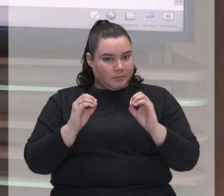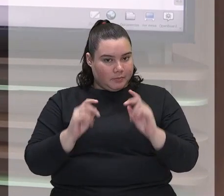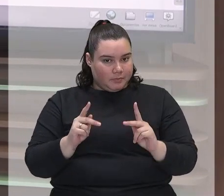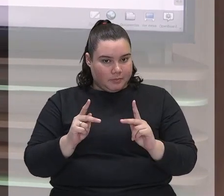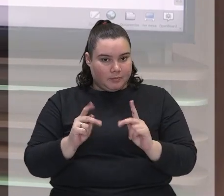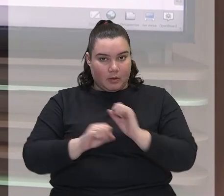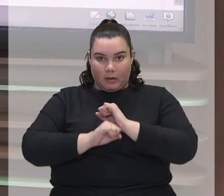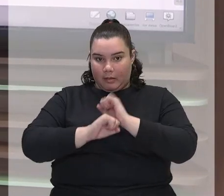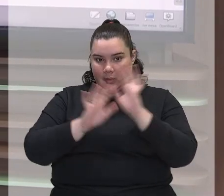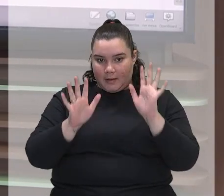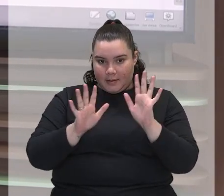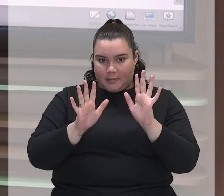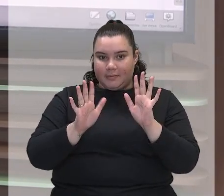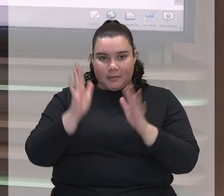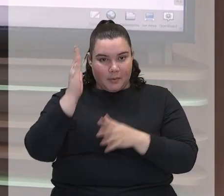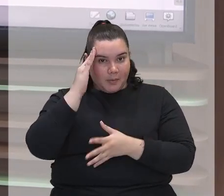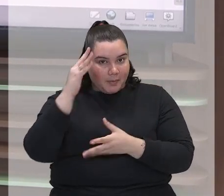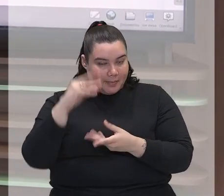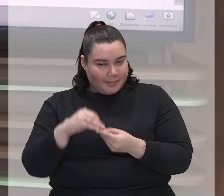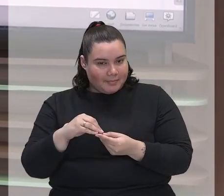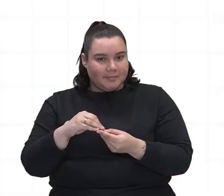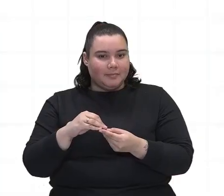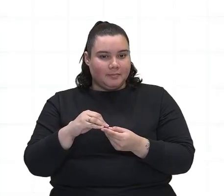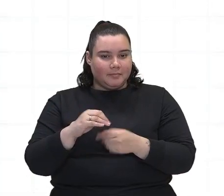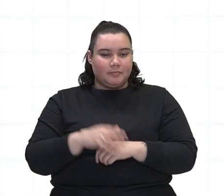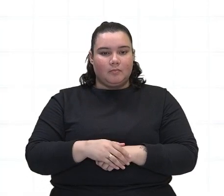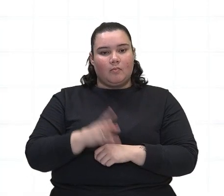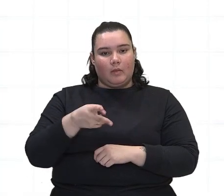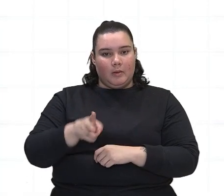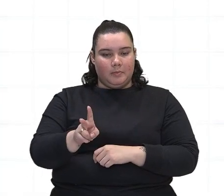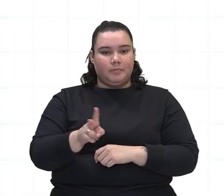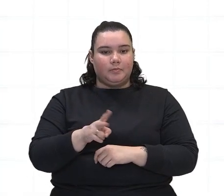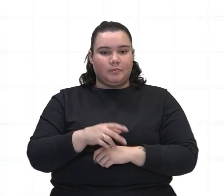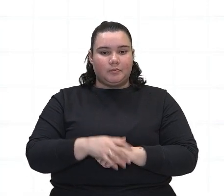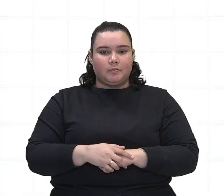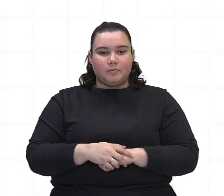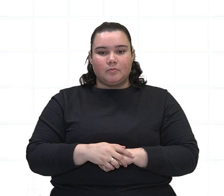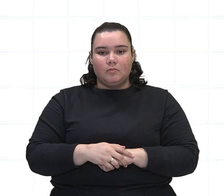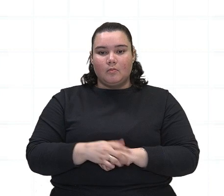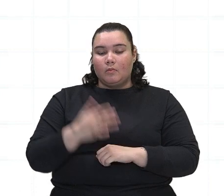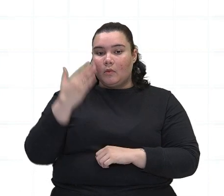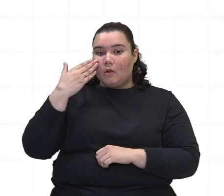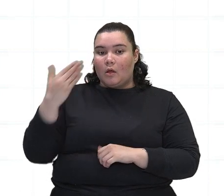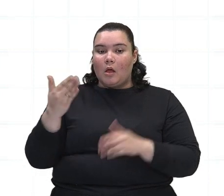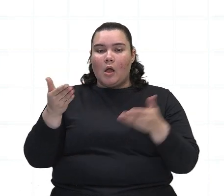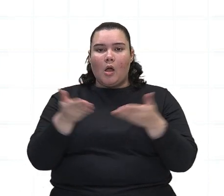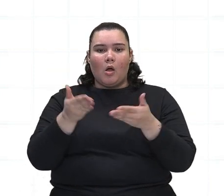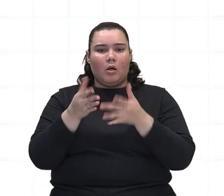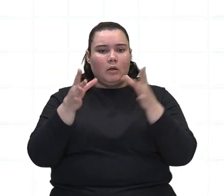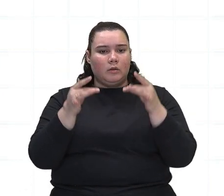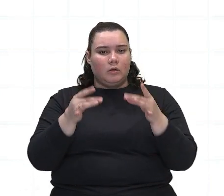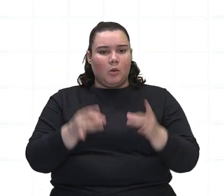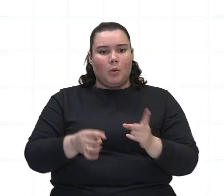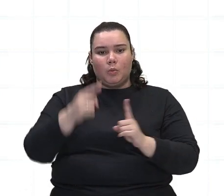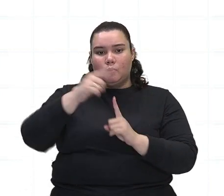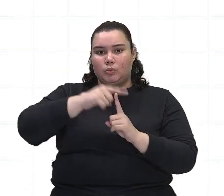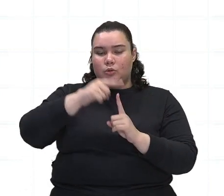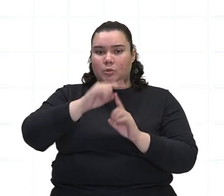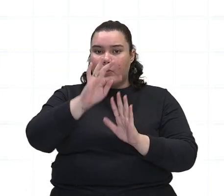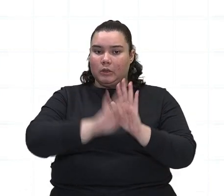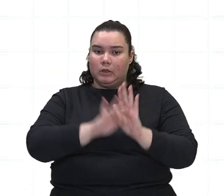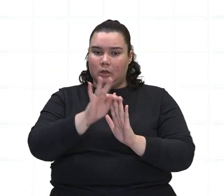isso para você? Você entendeu direitinho? Continuando, vamos detalhar agora o tipo